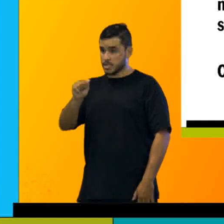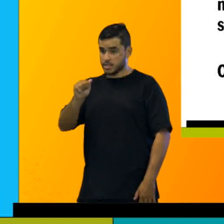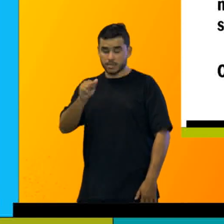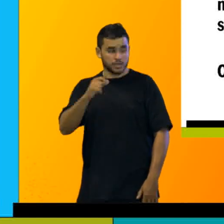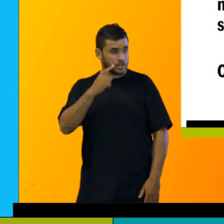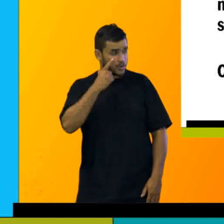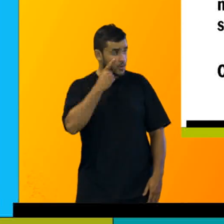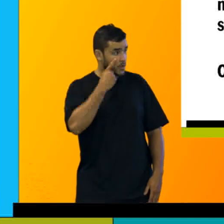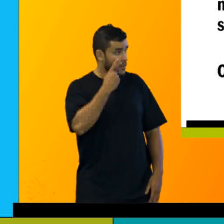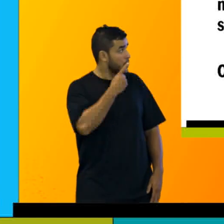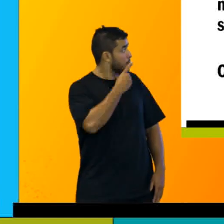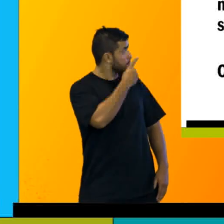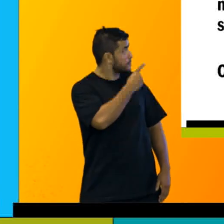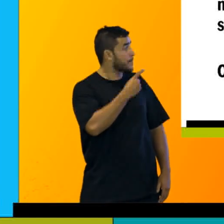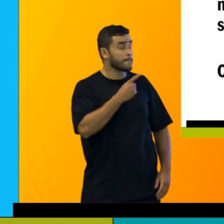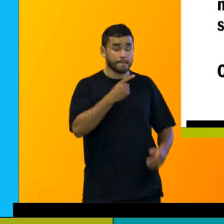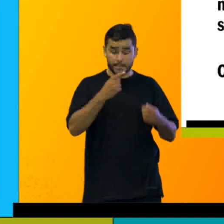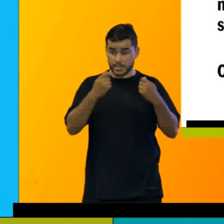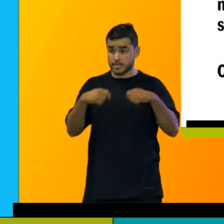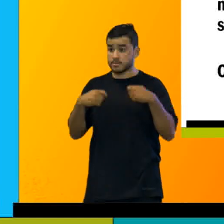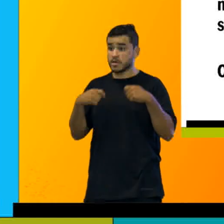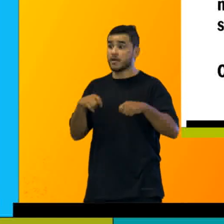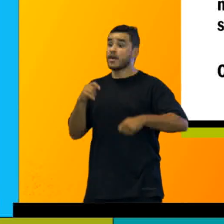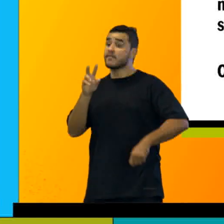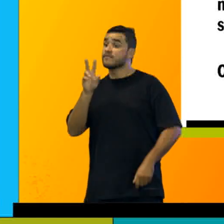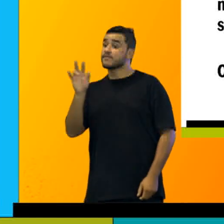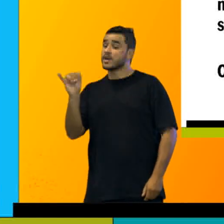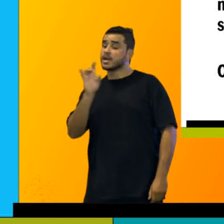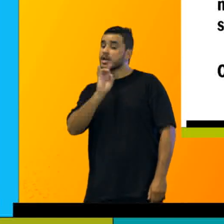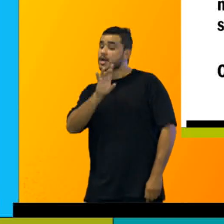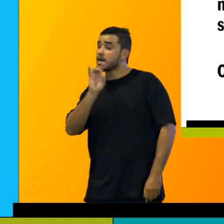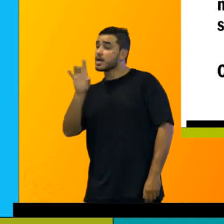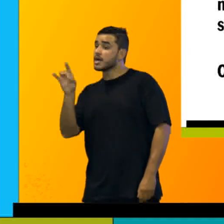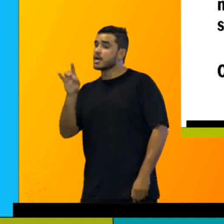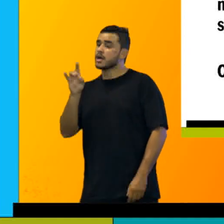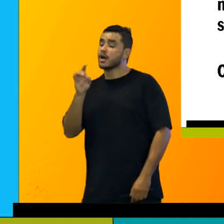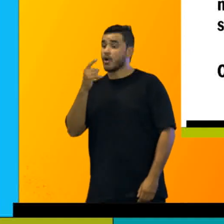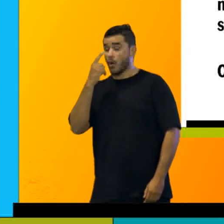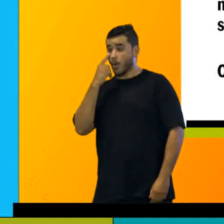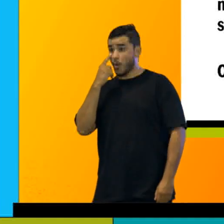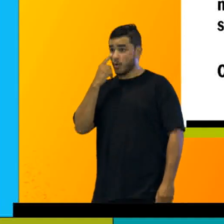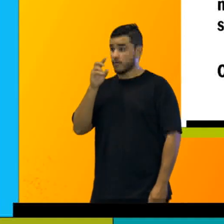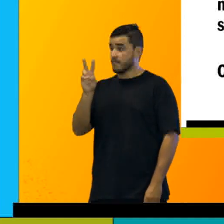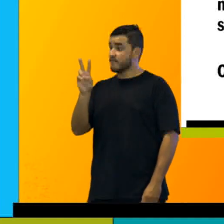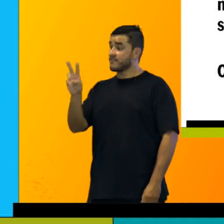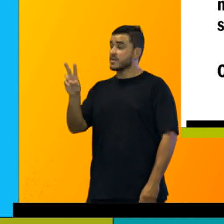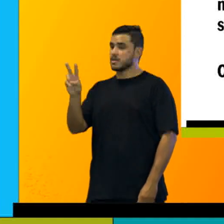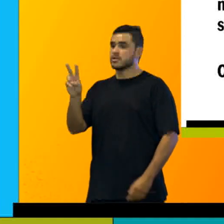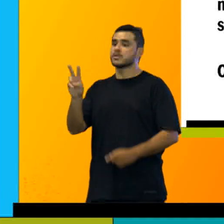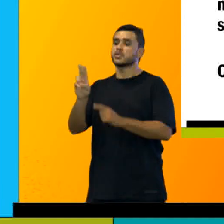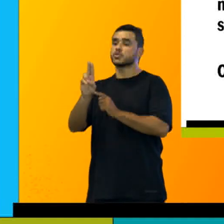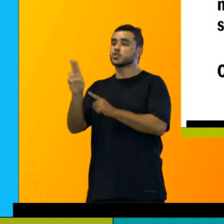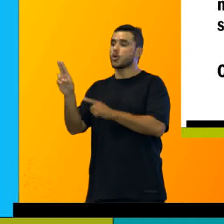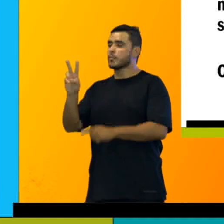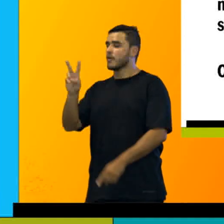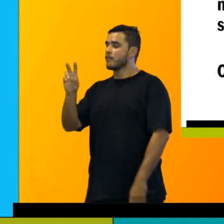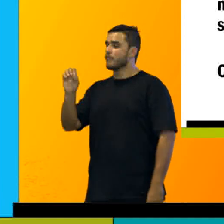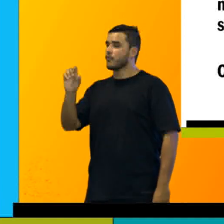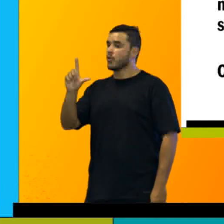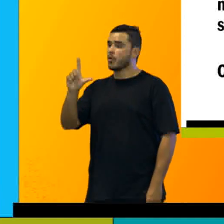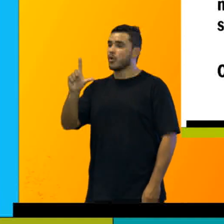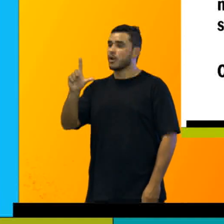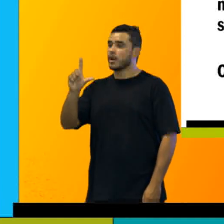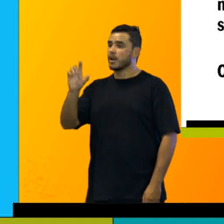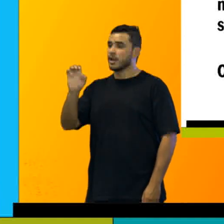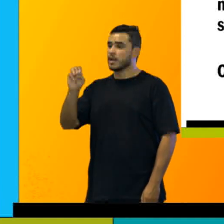uma letrinha, né? Vai dando uma letrinha para representar uma grandeza, ó. V é a volemia. Ele falou o